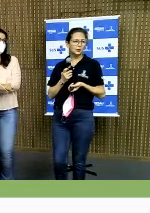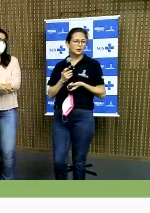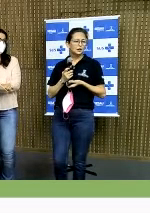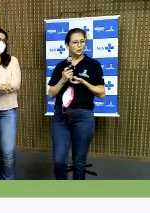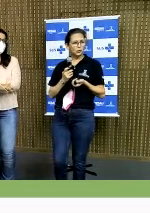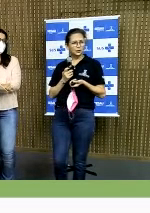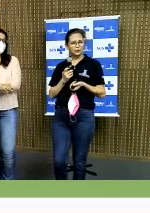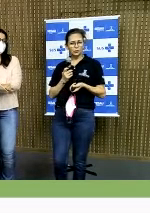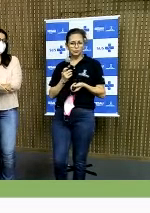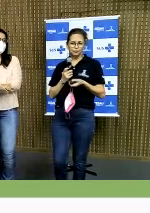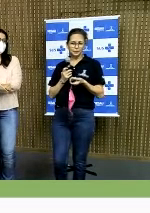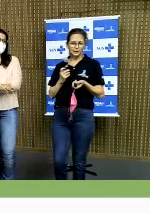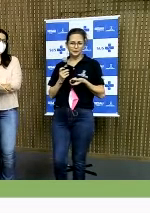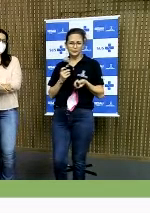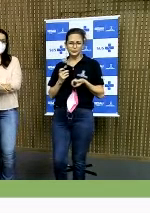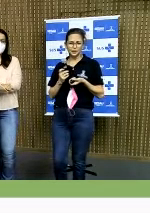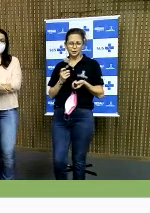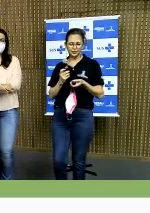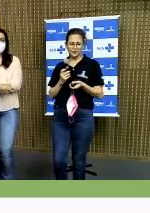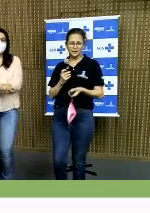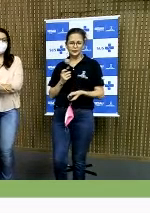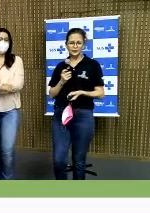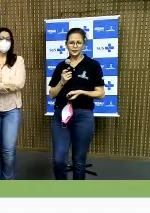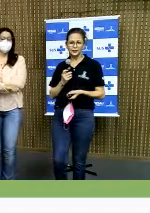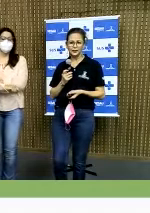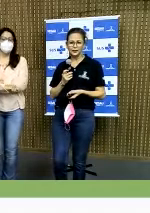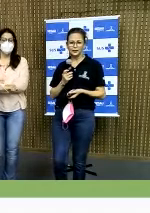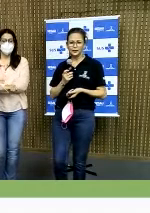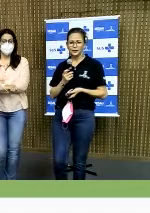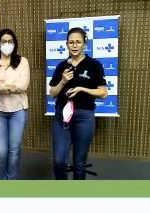posição de quando que vão resolver isso aí.